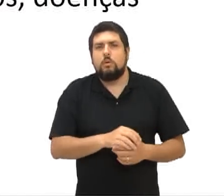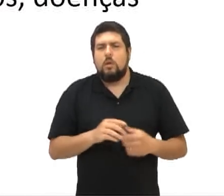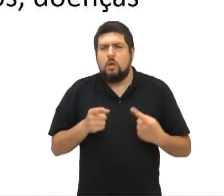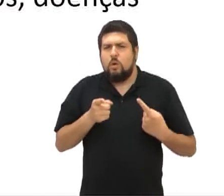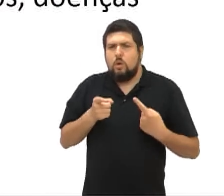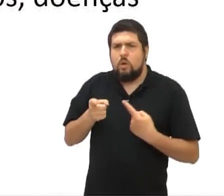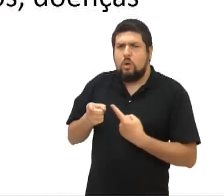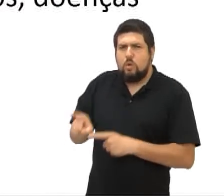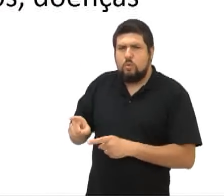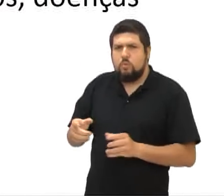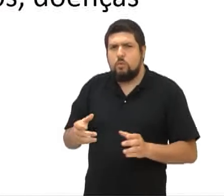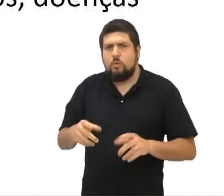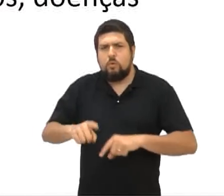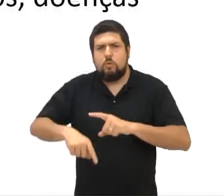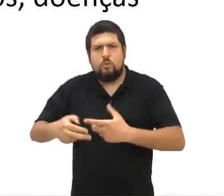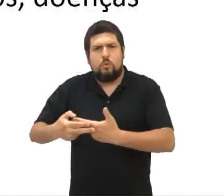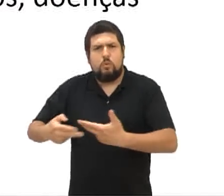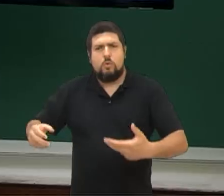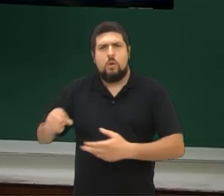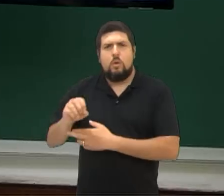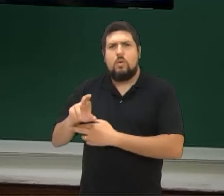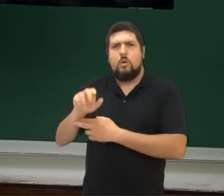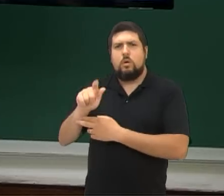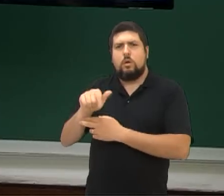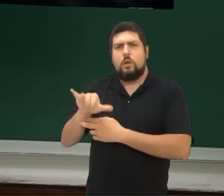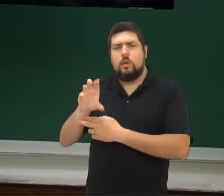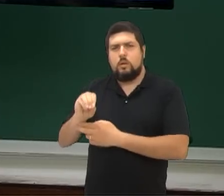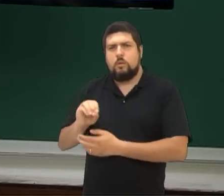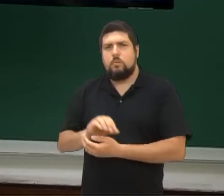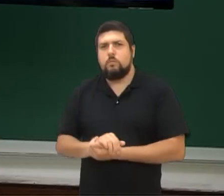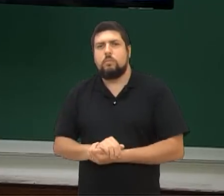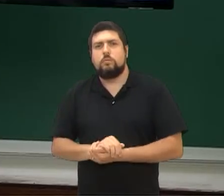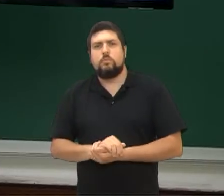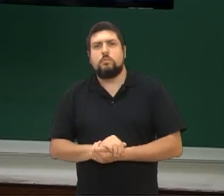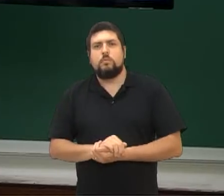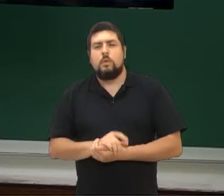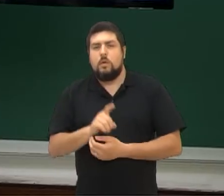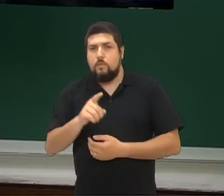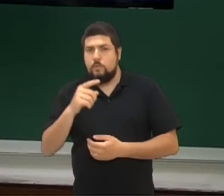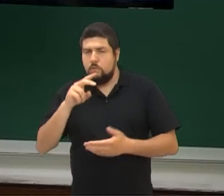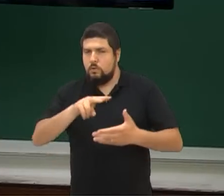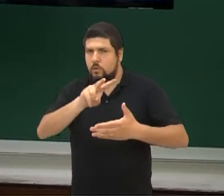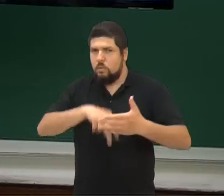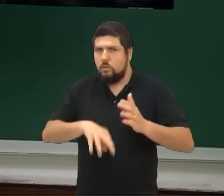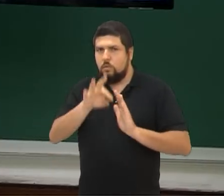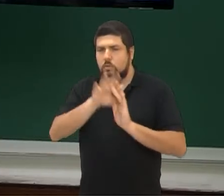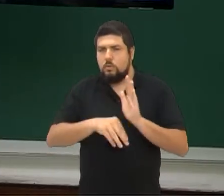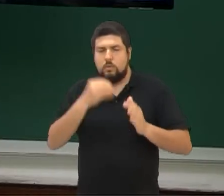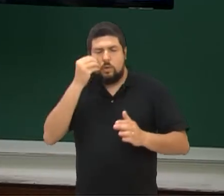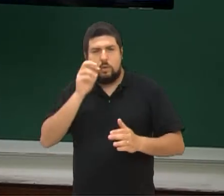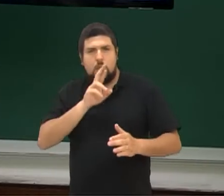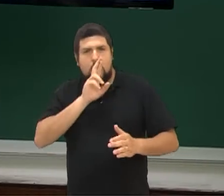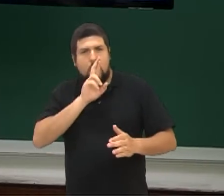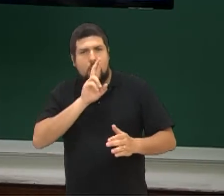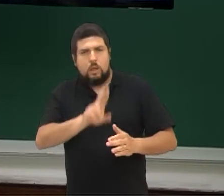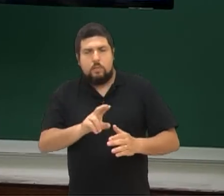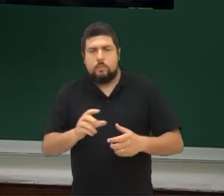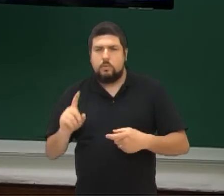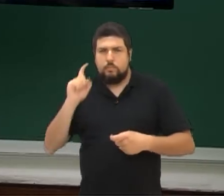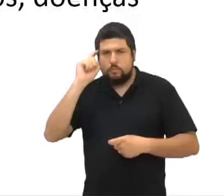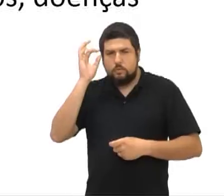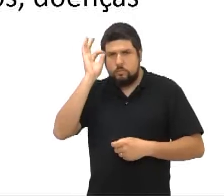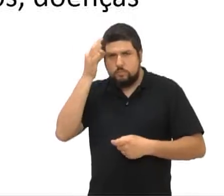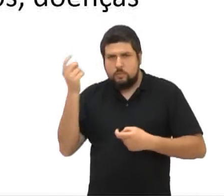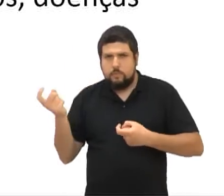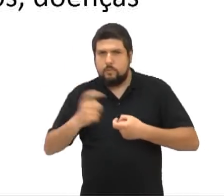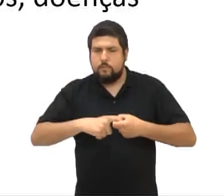de produtos orgânicos. Eu vou voltar lá no texto, você dá uma olhadinha lá e responde essa questão para mim e a gente já volta,